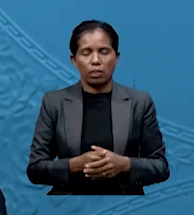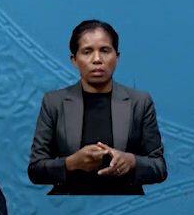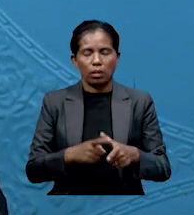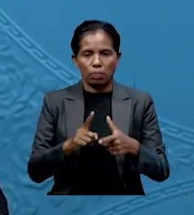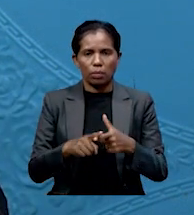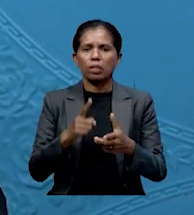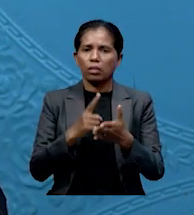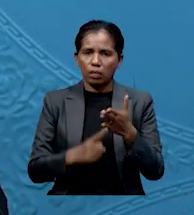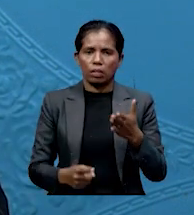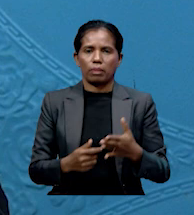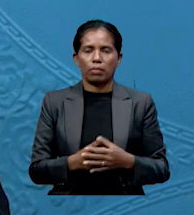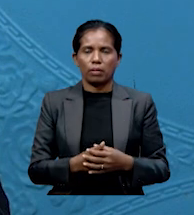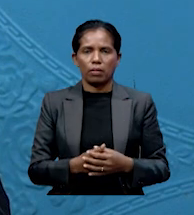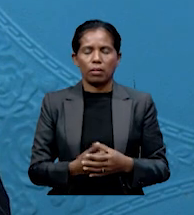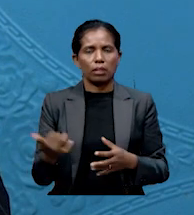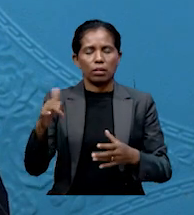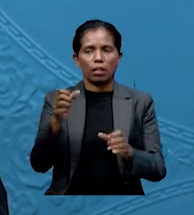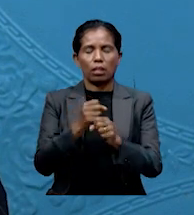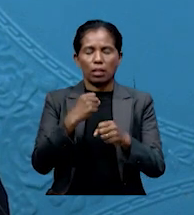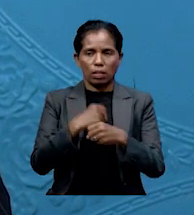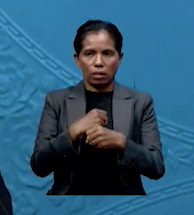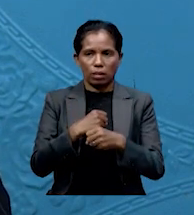saída maca Cira halo para bele